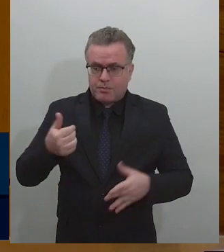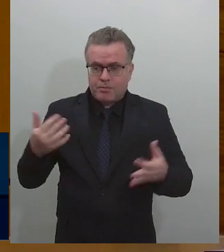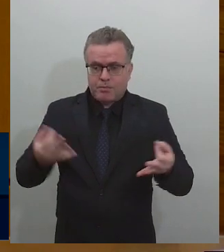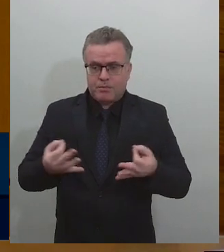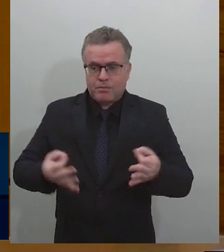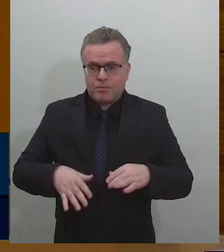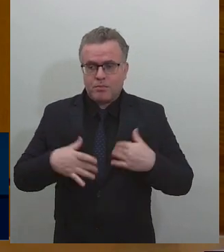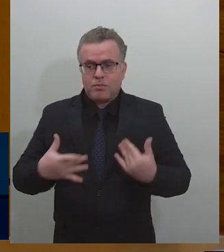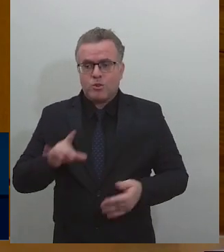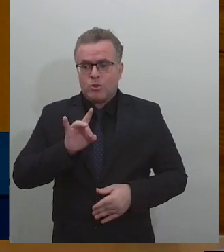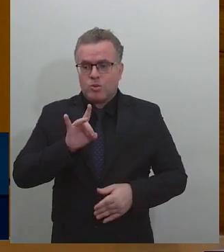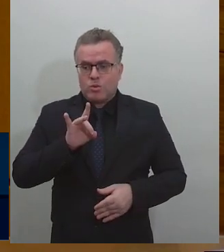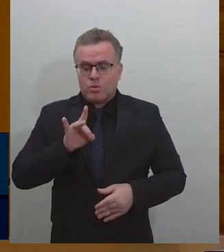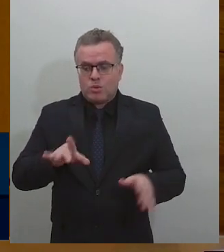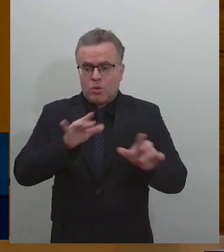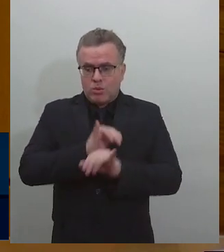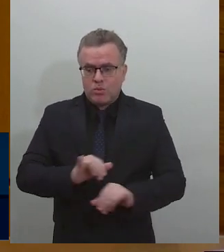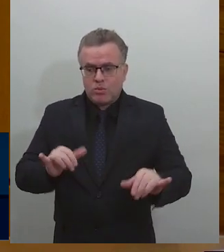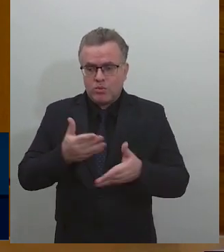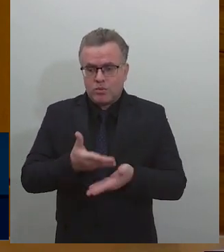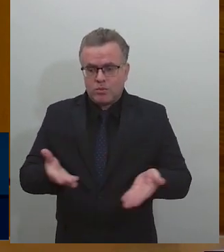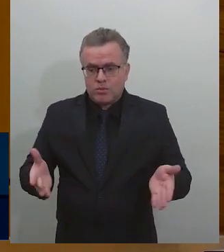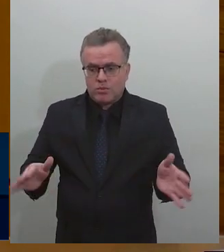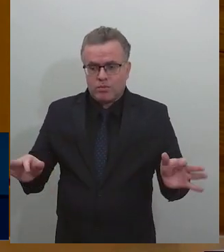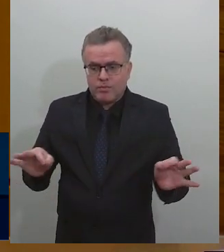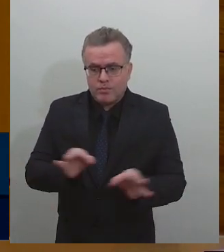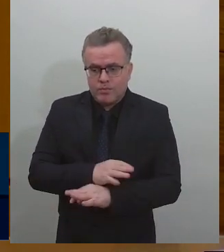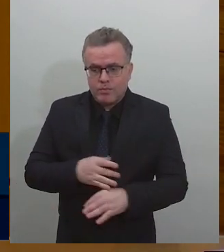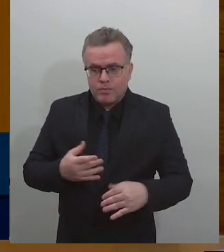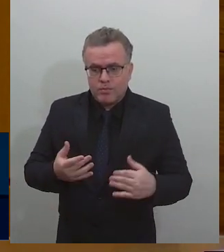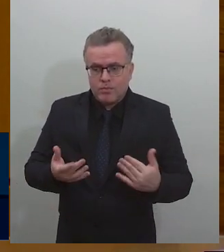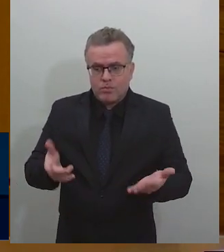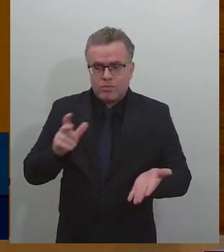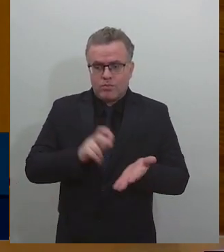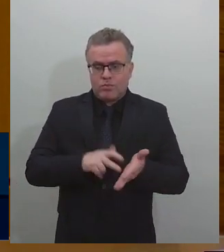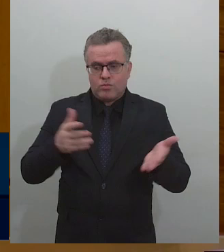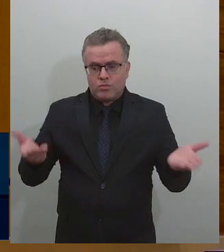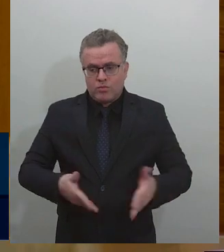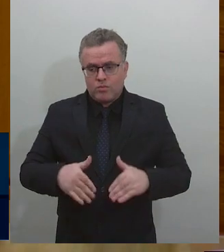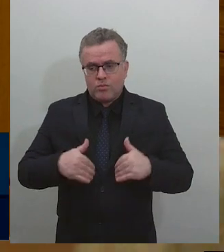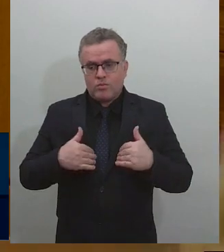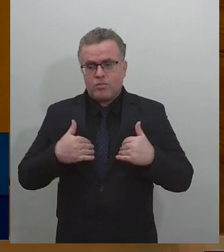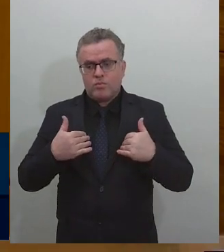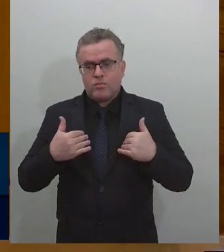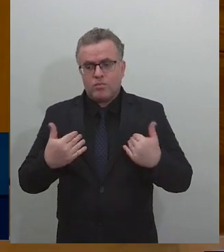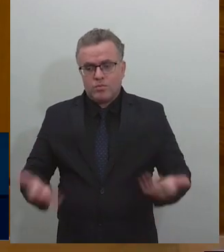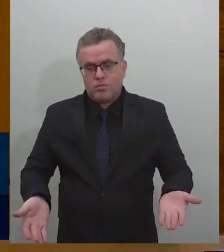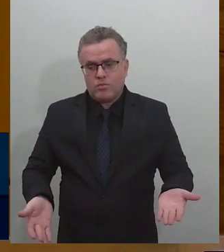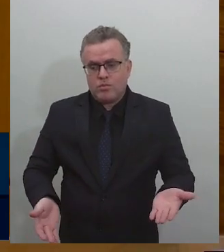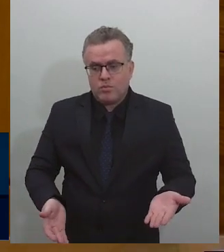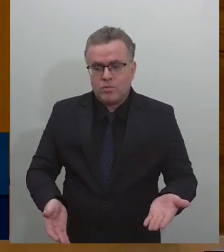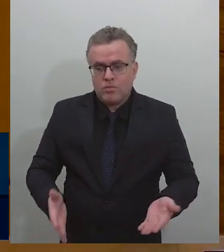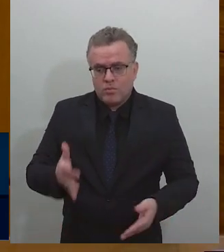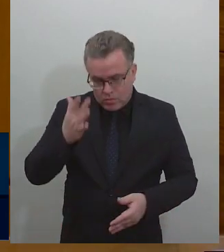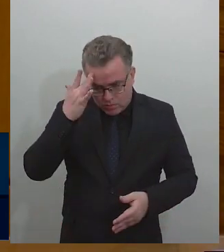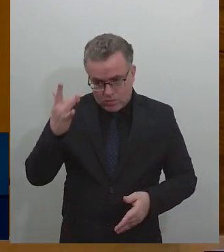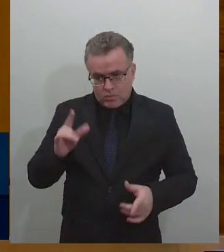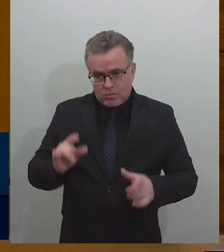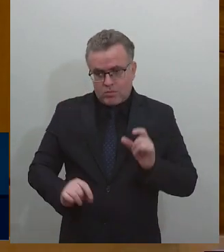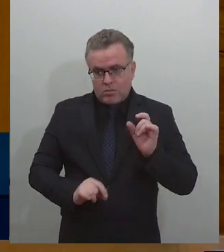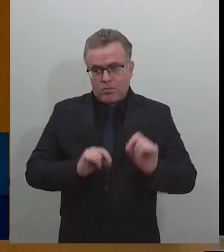tinha para deixar registrado na manhã de hoje, já desejando amanhã que a nossa seleção brasileira feminina